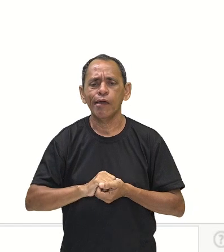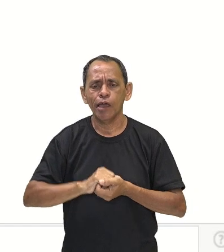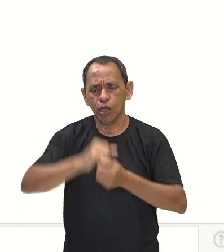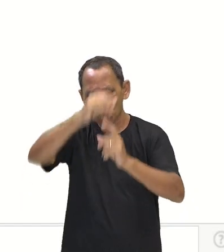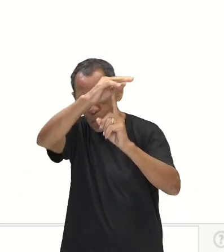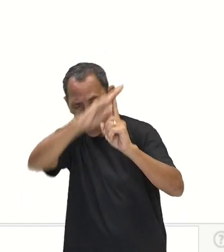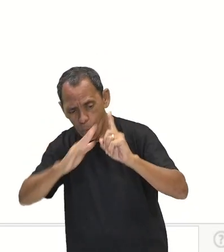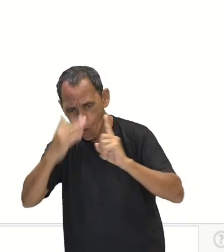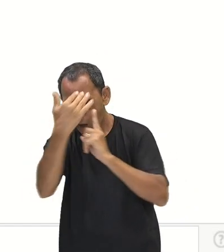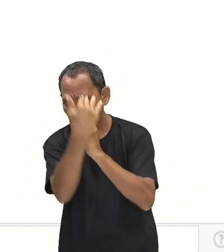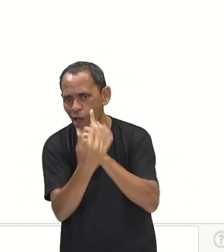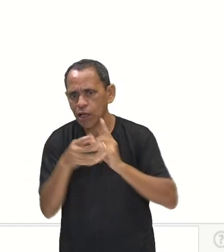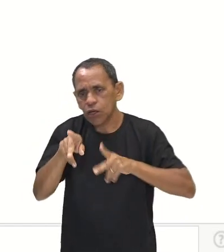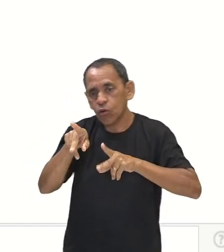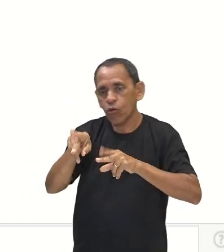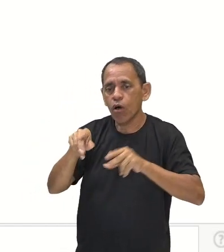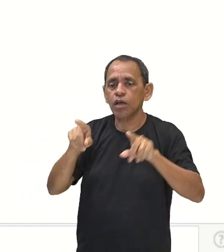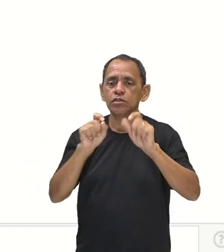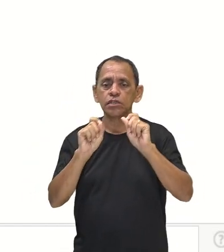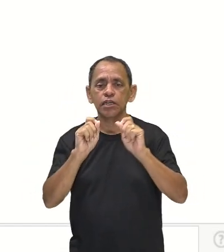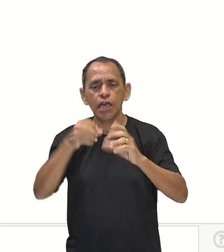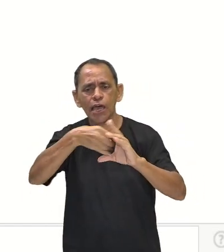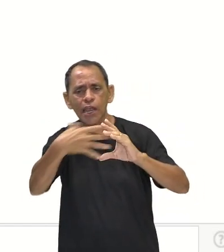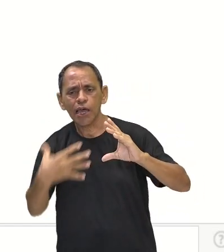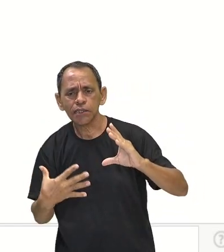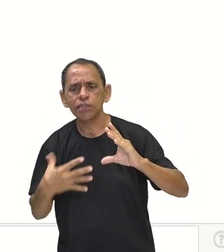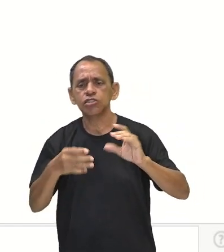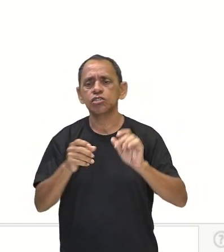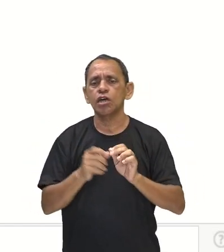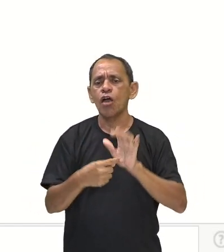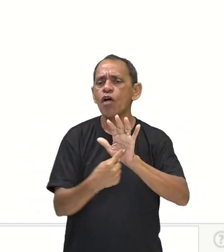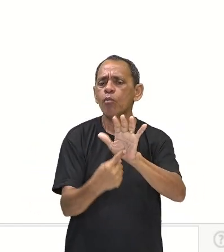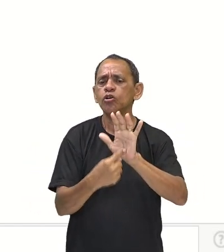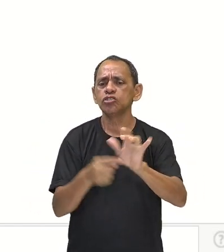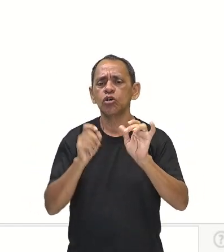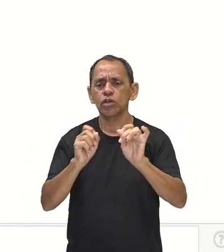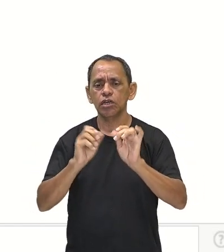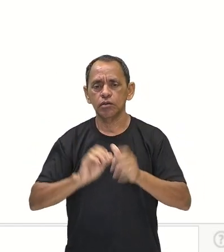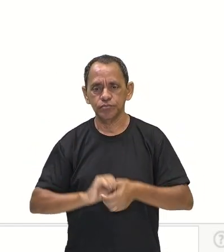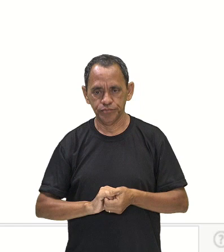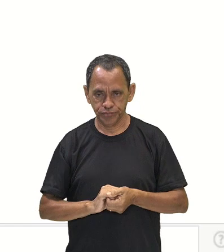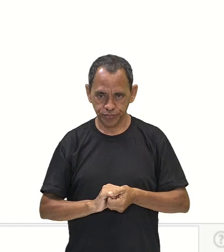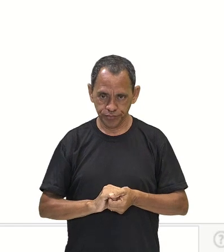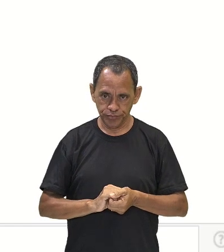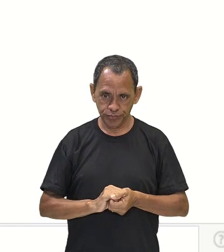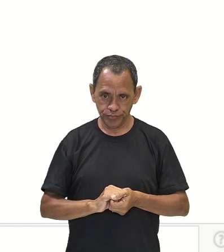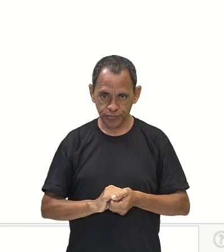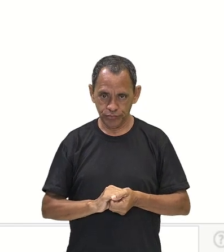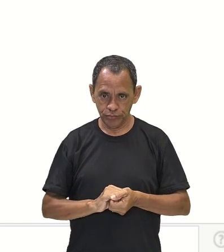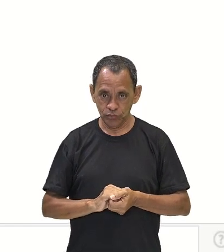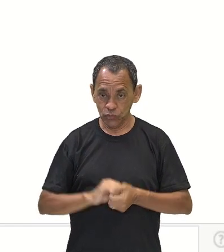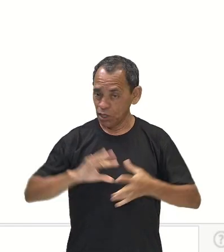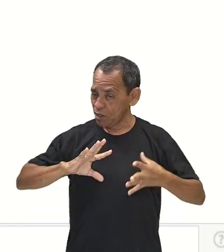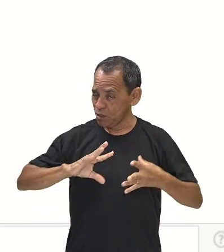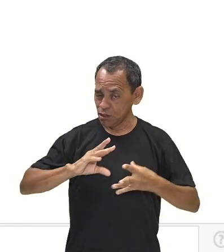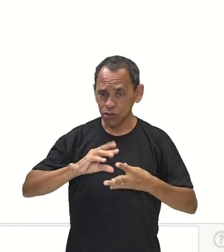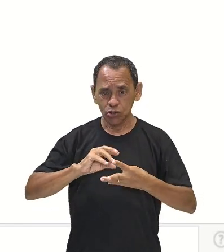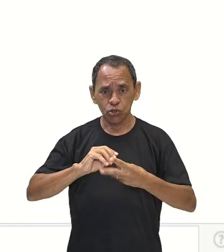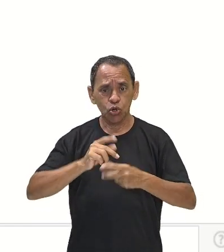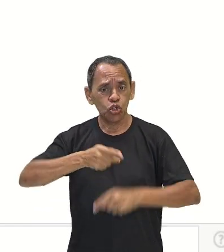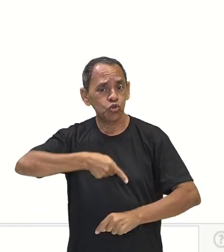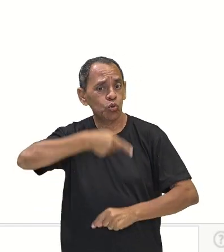seus ângulos iguais. Essa característica, pessoal, vai aparecer em todos os poliedros